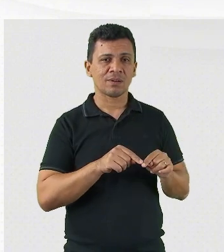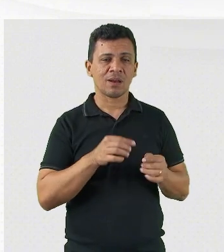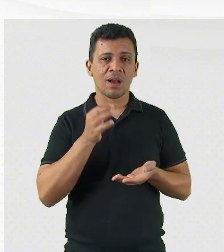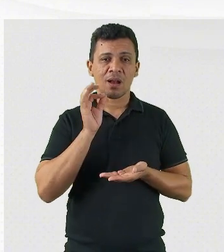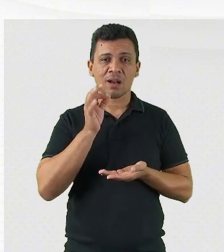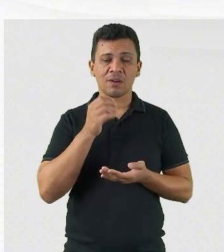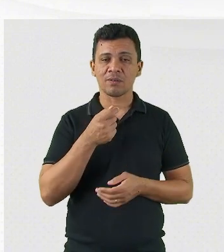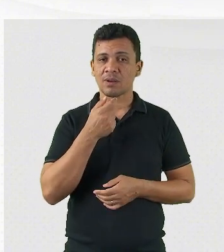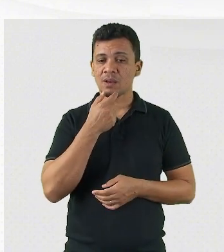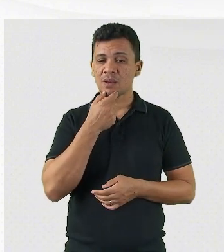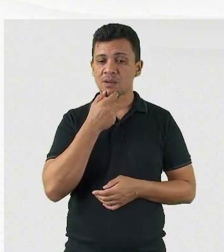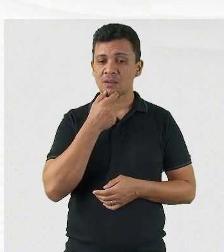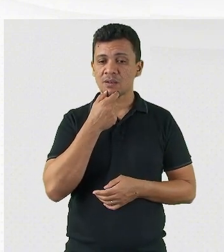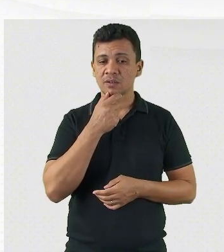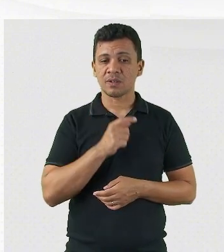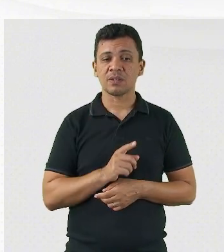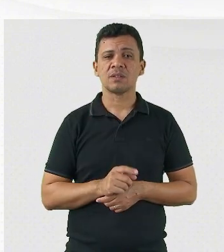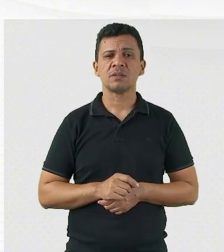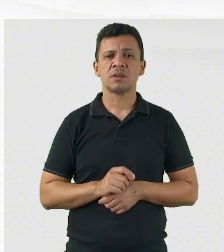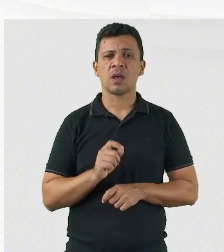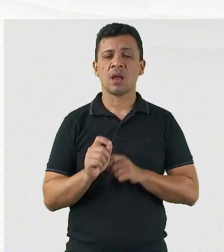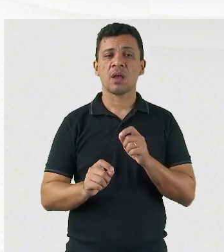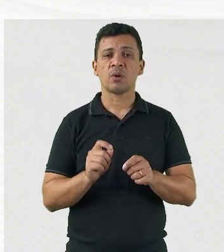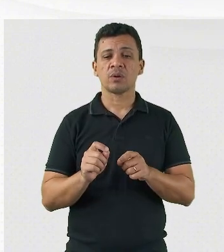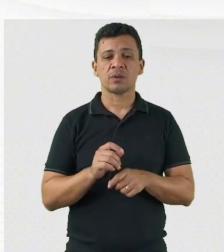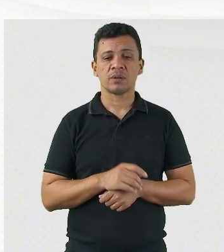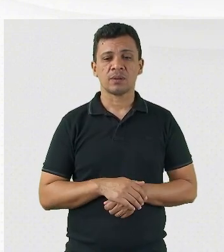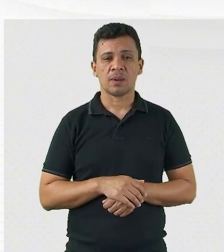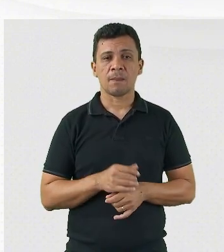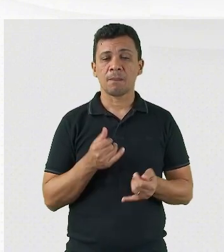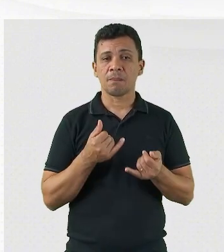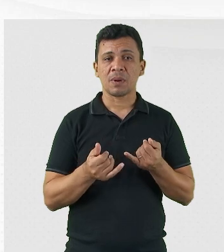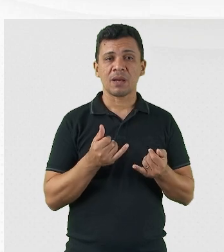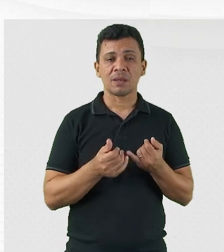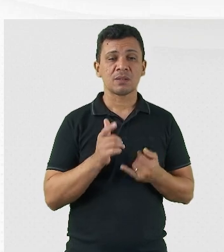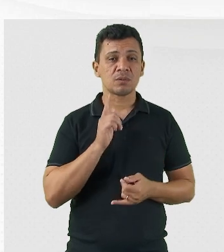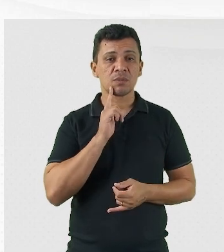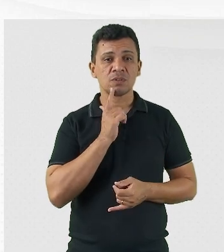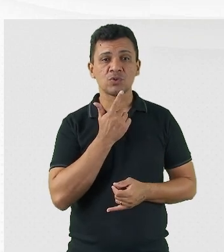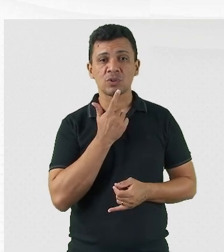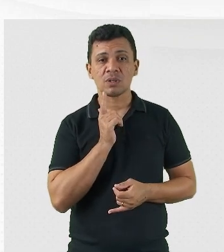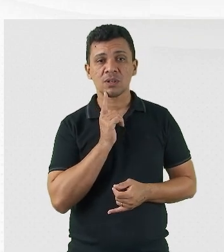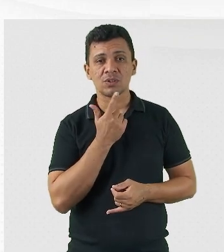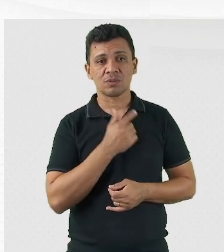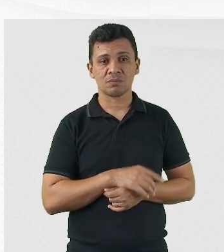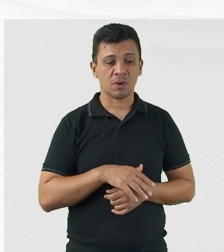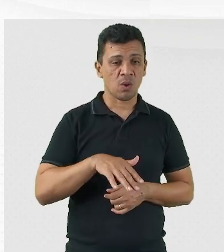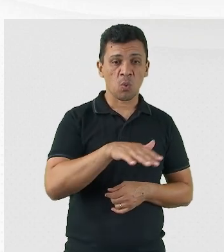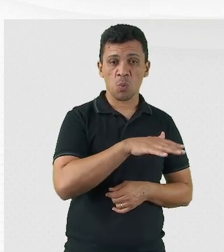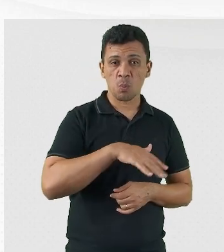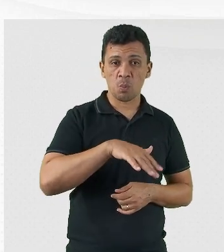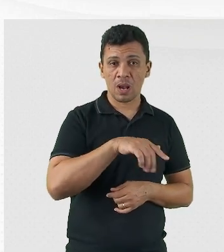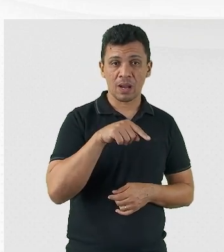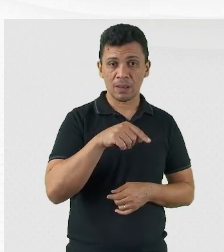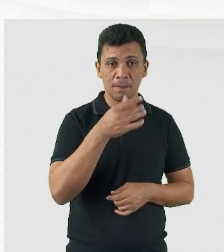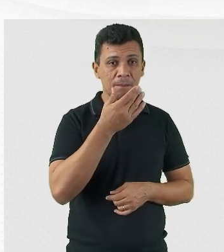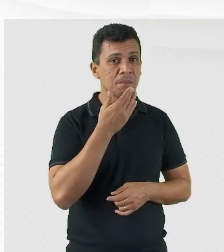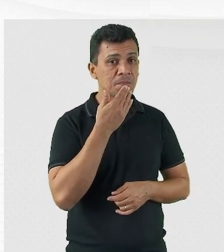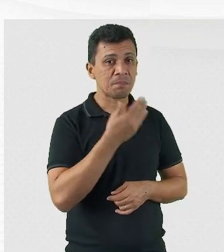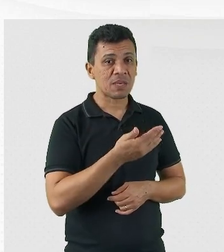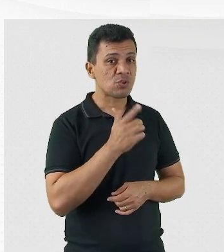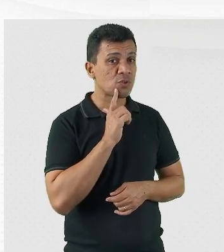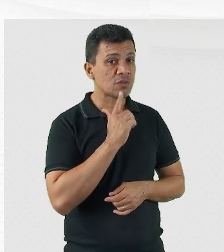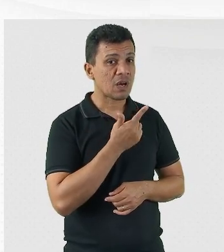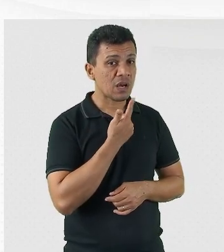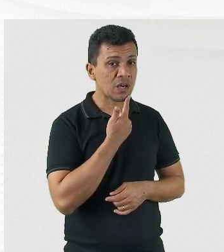quando se usa com essa conotação, é como se fosse uma lanchonete. Uma área que as pessoas podem pedir um lanche,